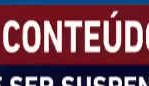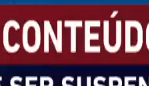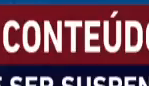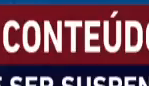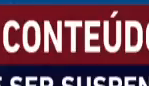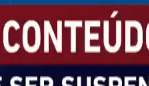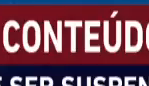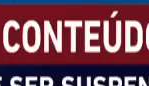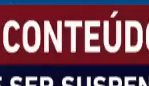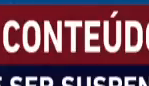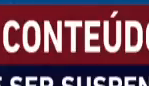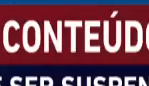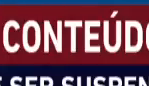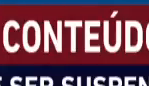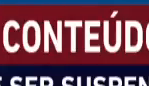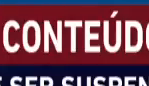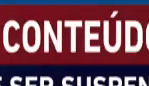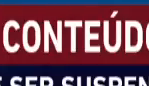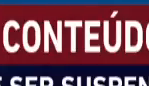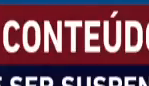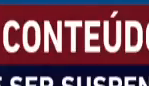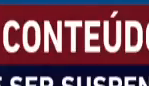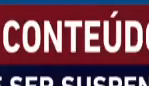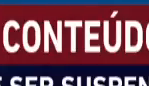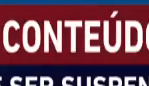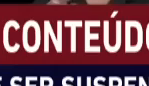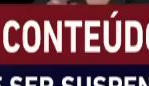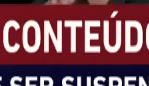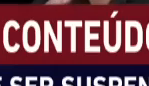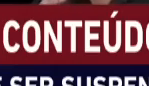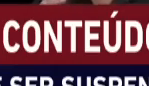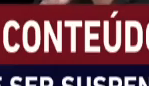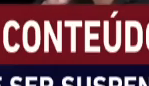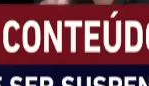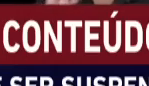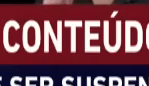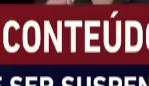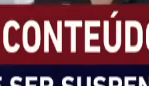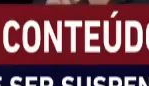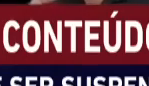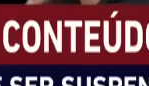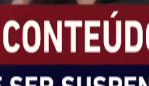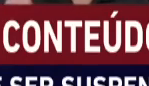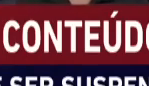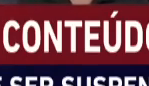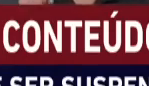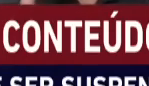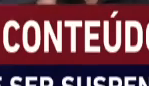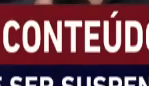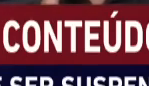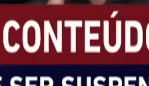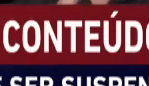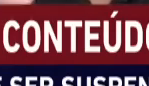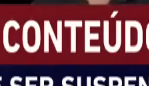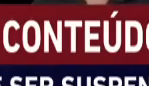remover conteúdos considerados fake news. Brasília, Luciana Verdolim. Olha, o Tribunal Superior Eleitoral, por unanimidade,